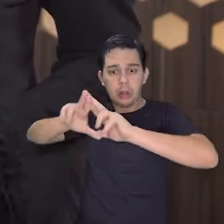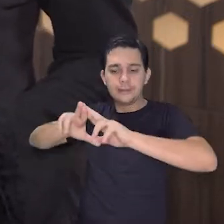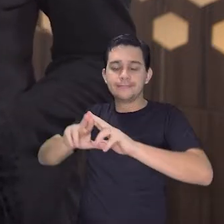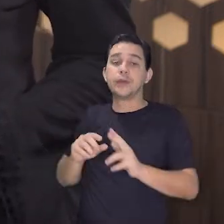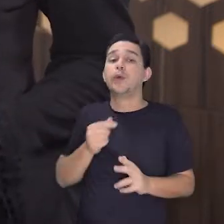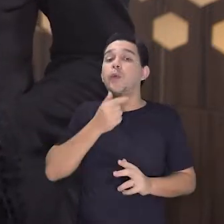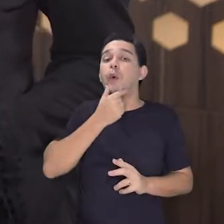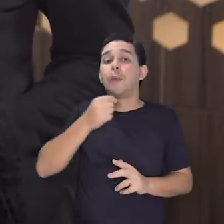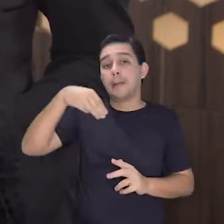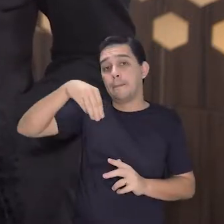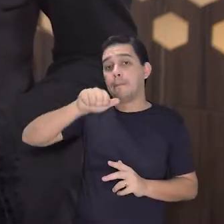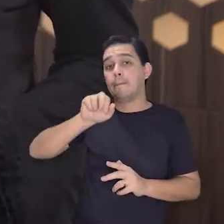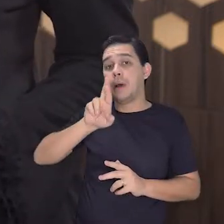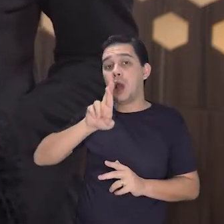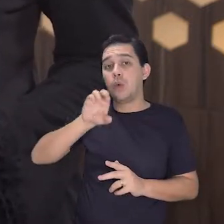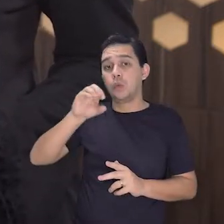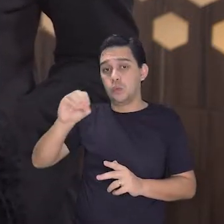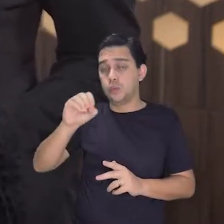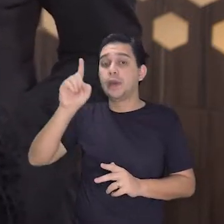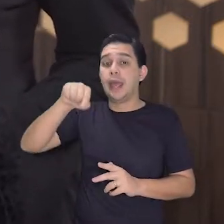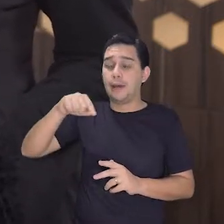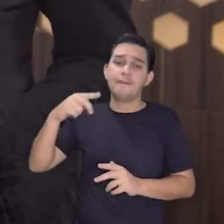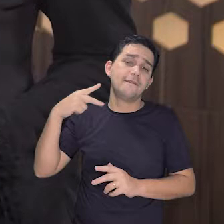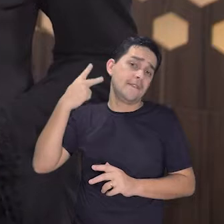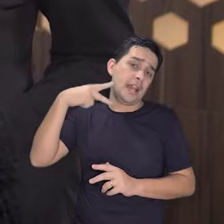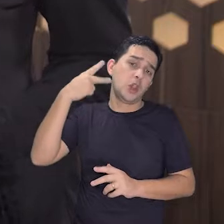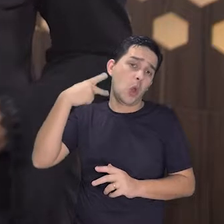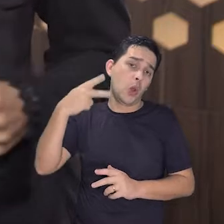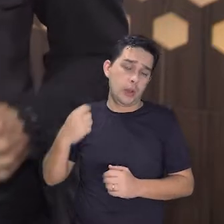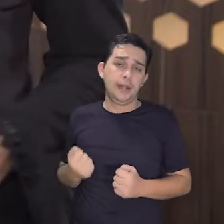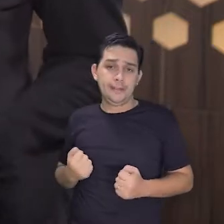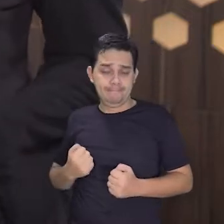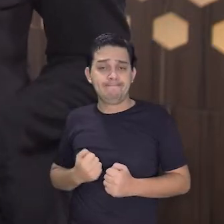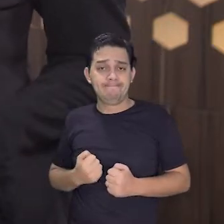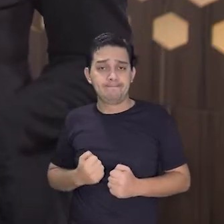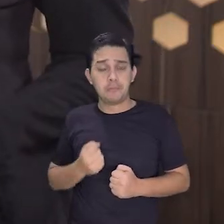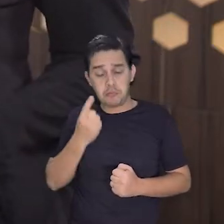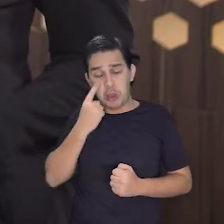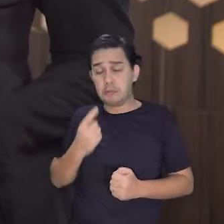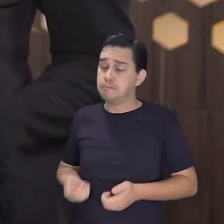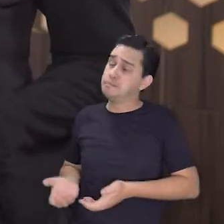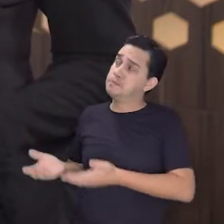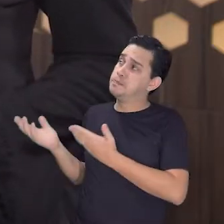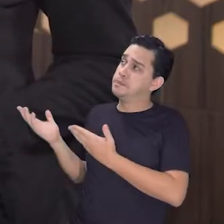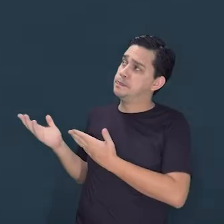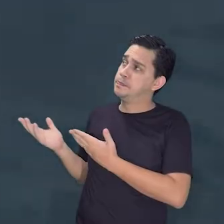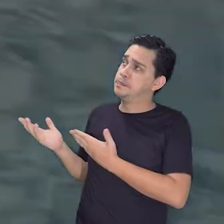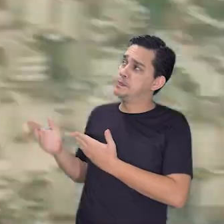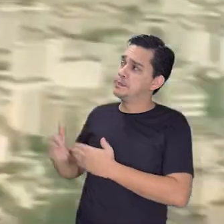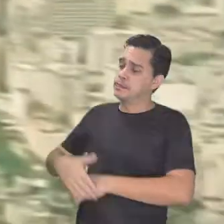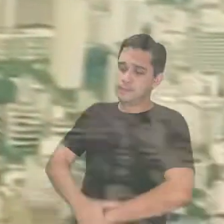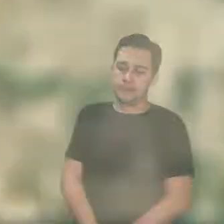Nilópolis, Mauro Rogério Nascimento de Jesus, conhecido como Maurinho do Paiol. Acompanhe!